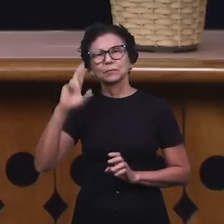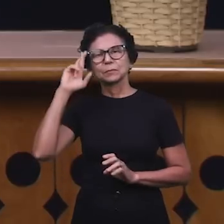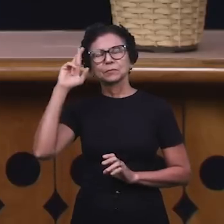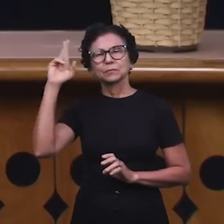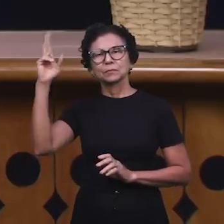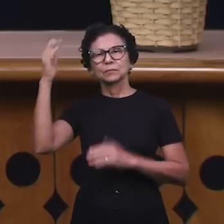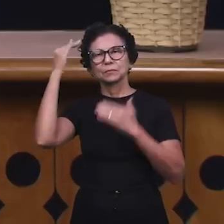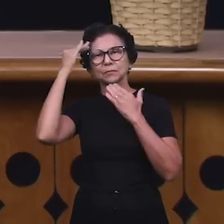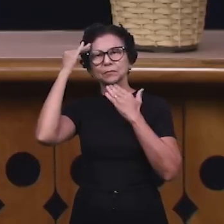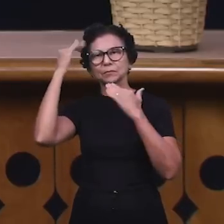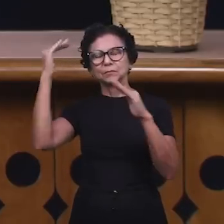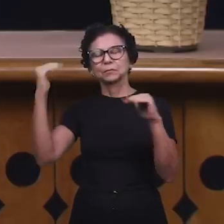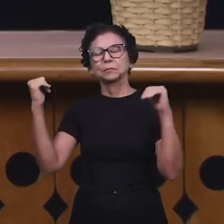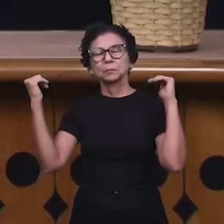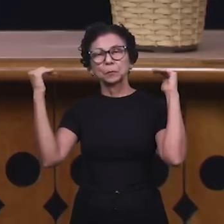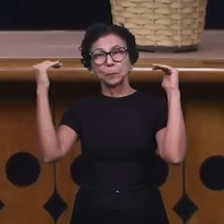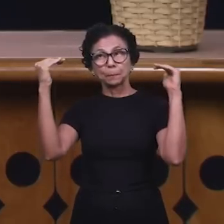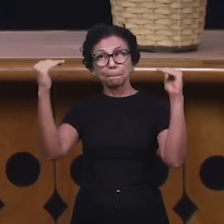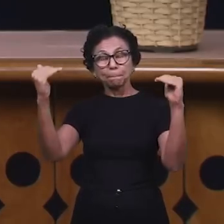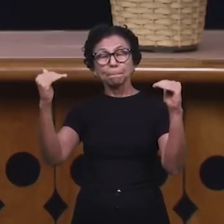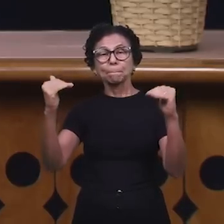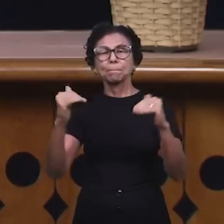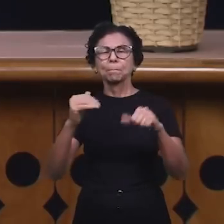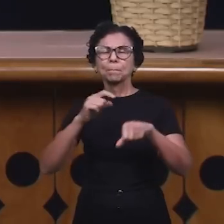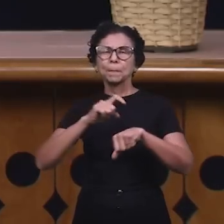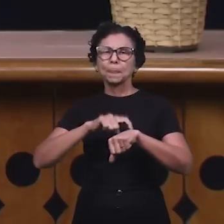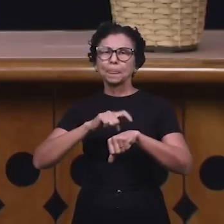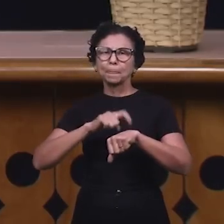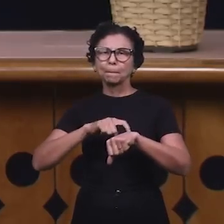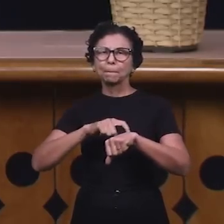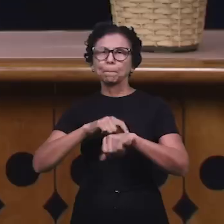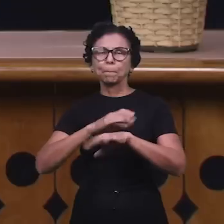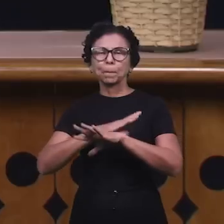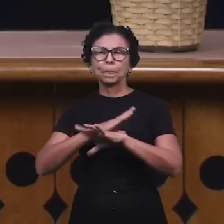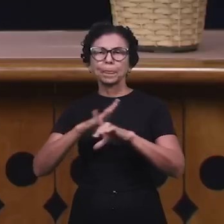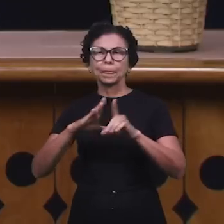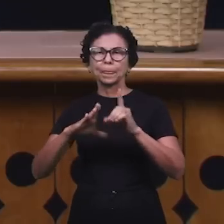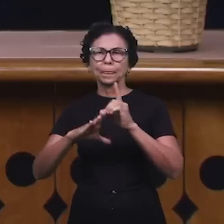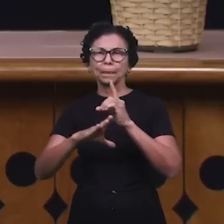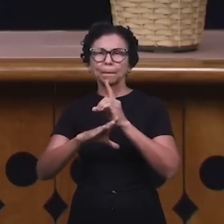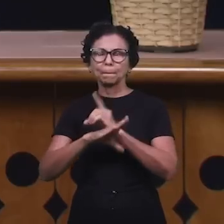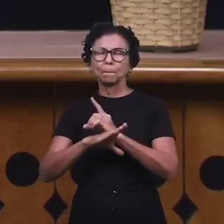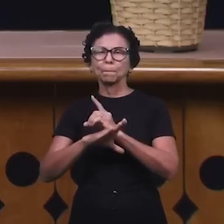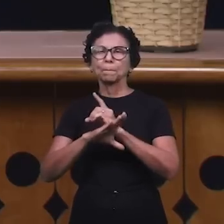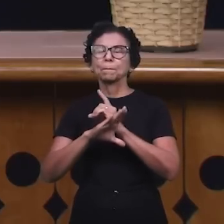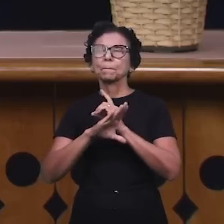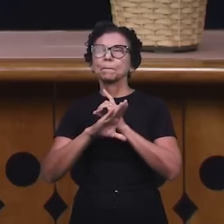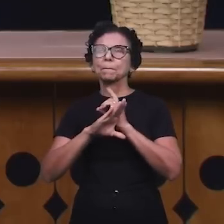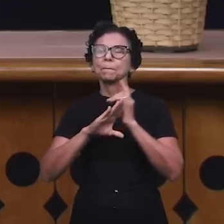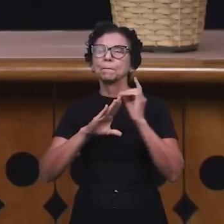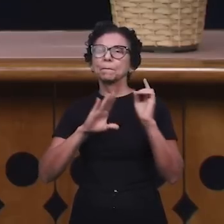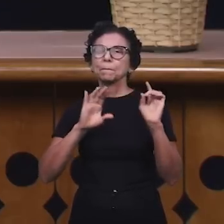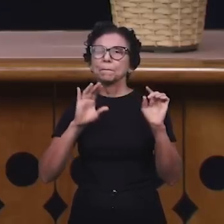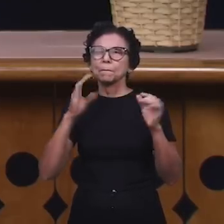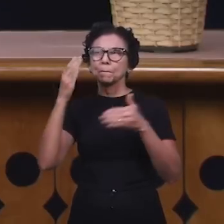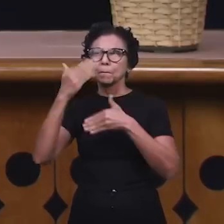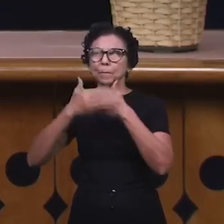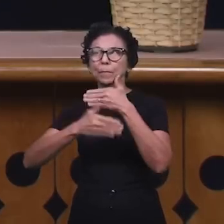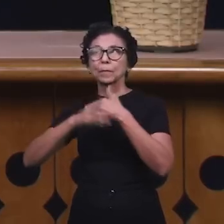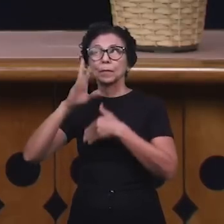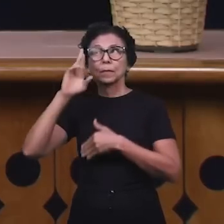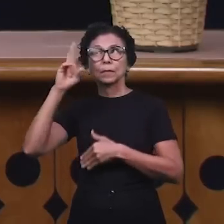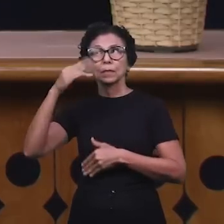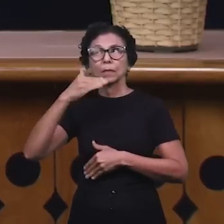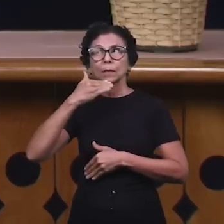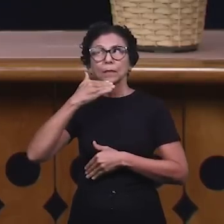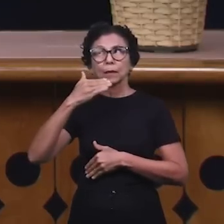bendizer, te louvar por mais esse momento de culto, momento precioso na tua presença, e pedimos